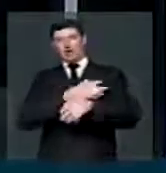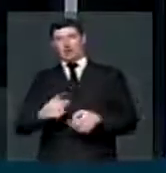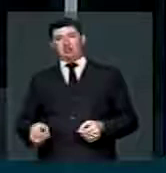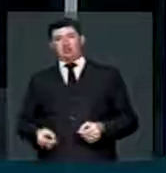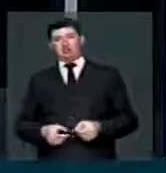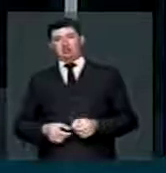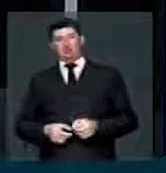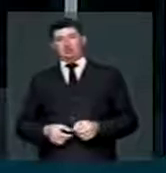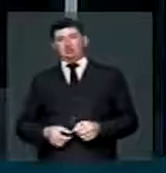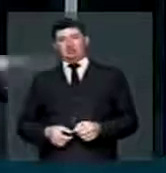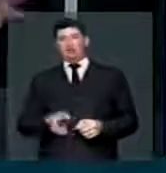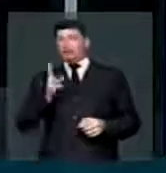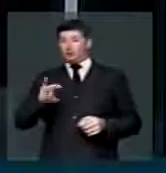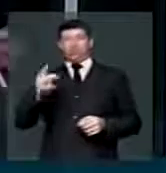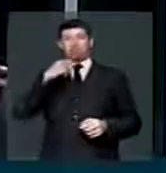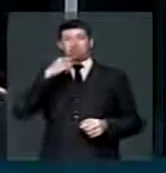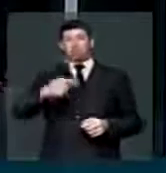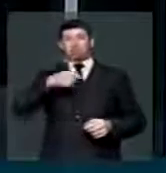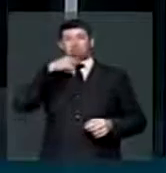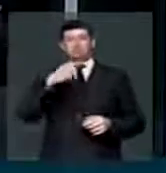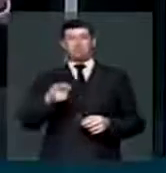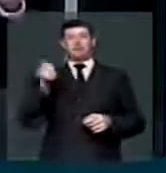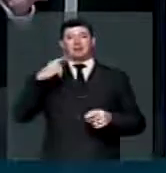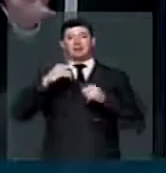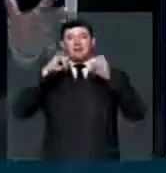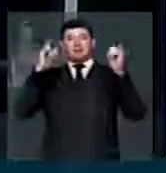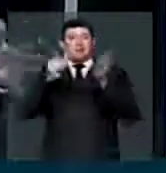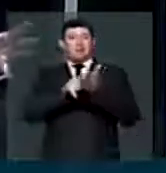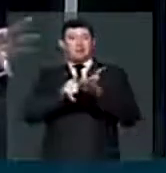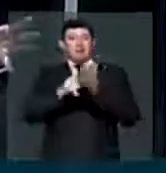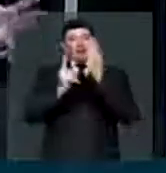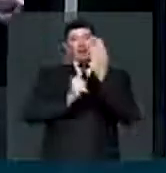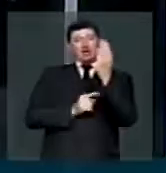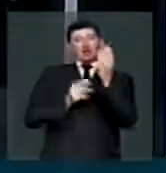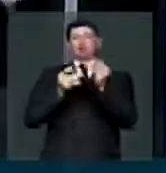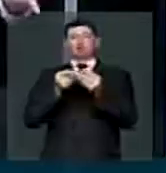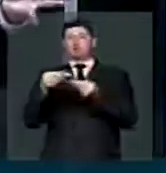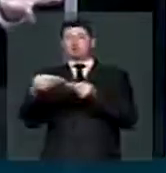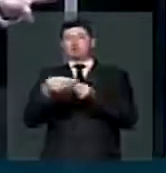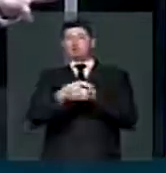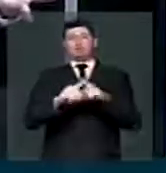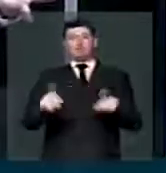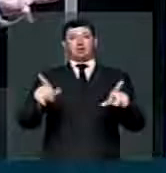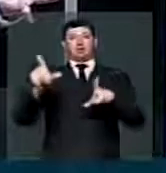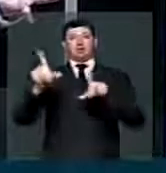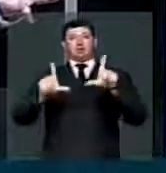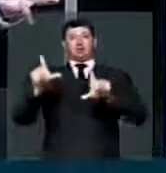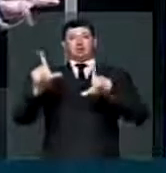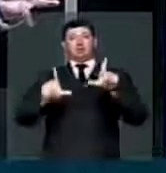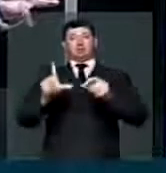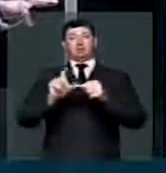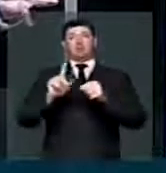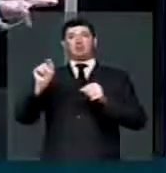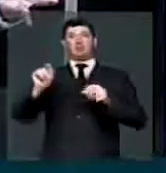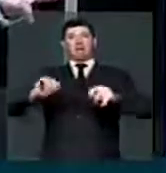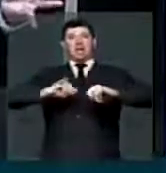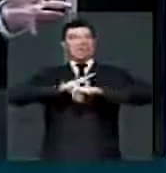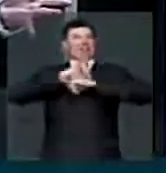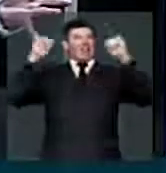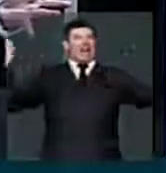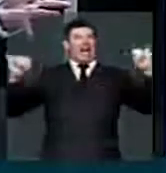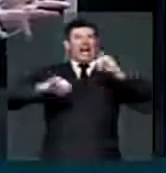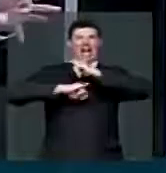porque nós fazemos uma campanha com panfletinhos, com cartilhas, e a televisão faz